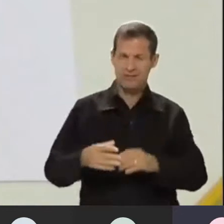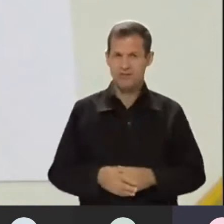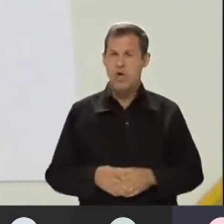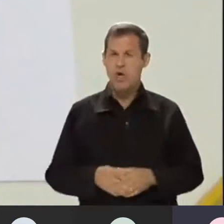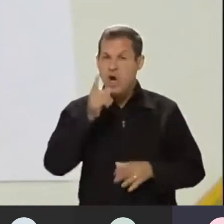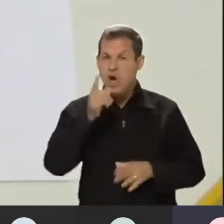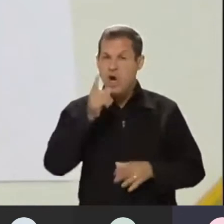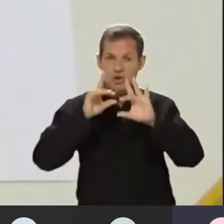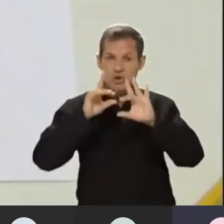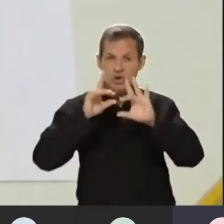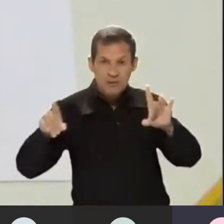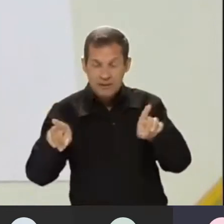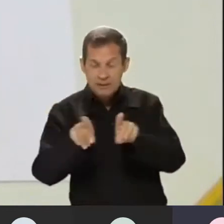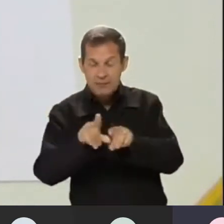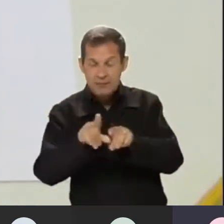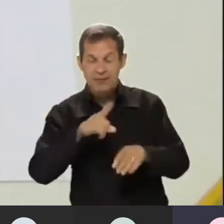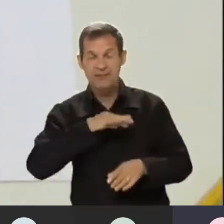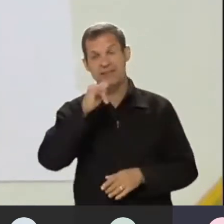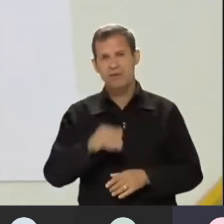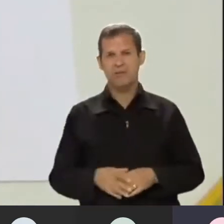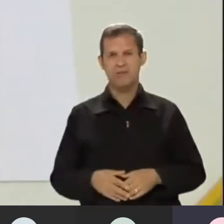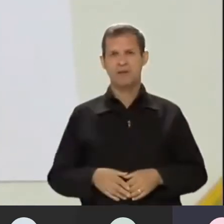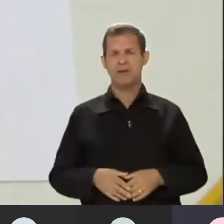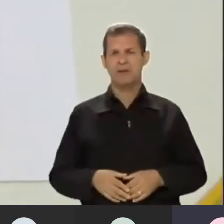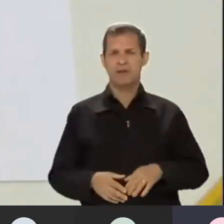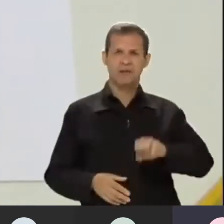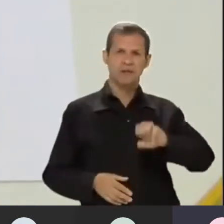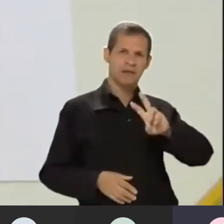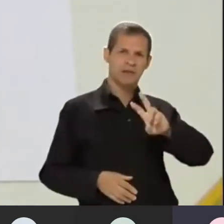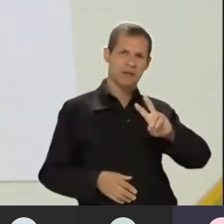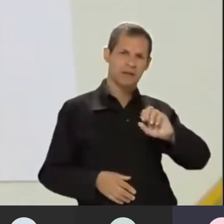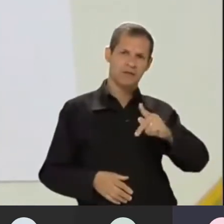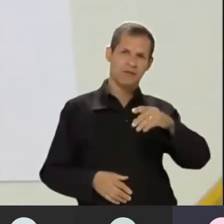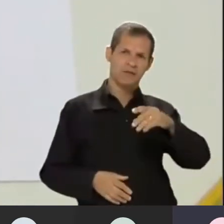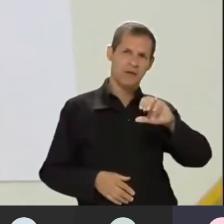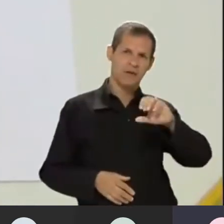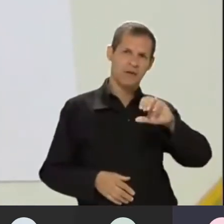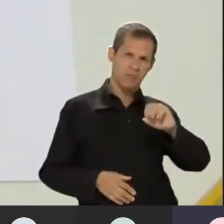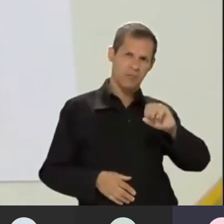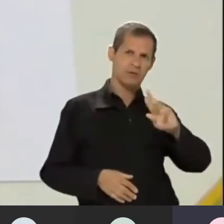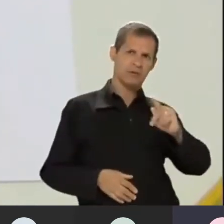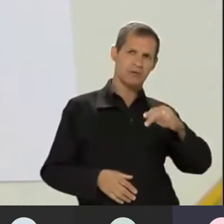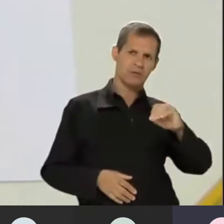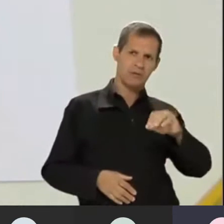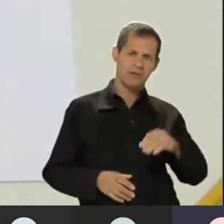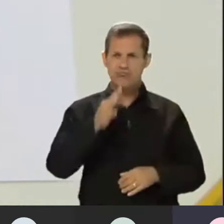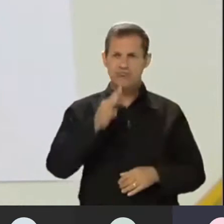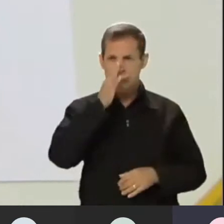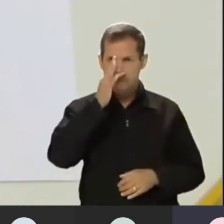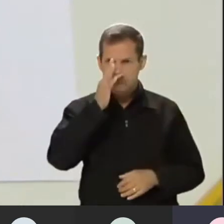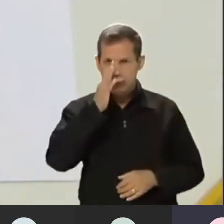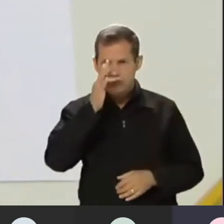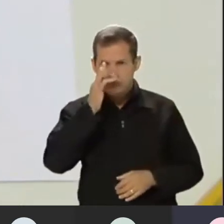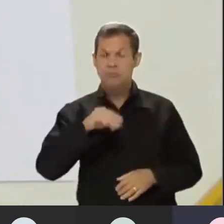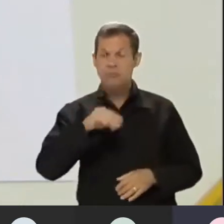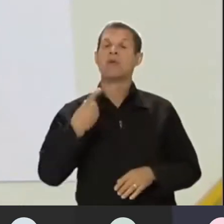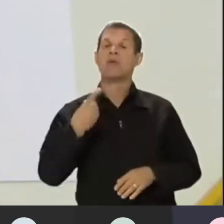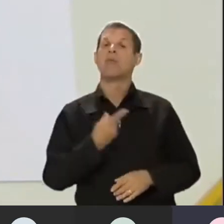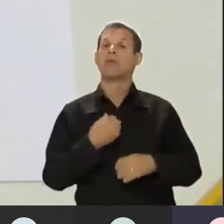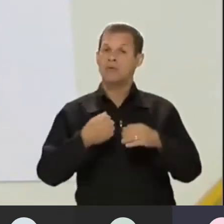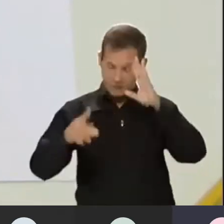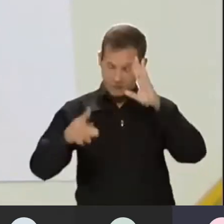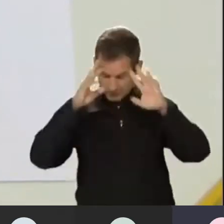questão de umidificação através, por exemplo, da evapotranspiração das plantas, tá? Então, o que eu posso pensar? Eu posso